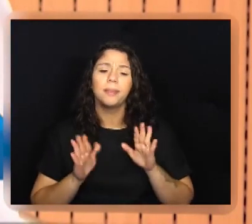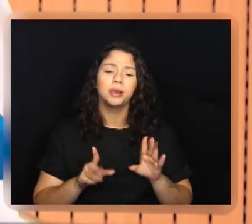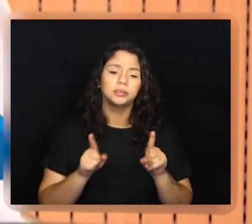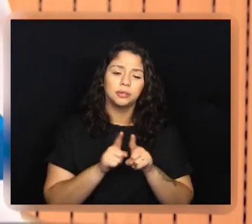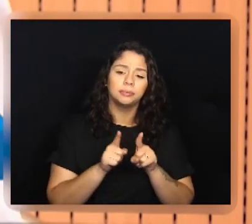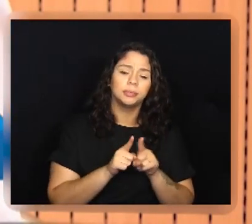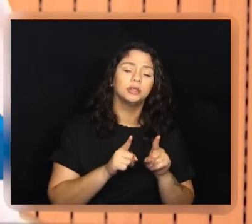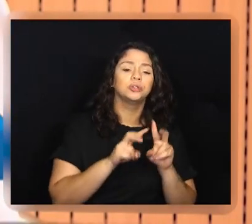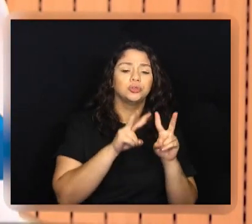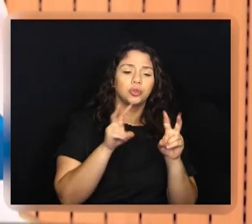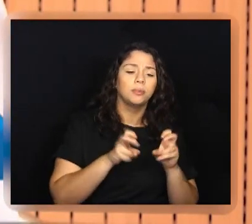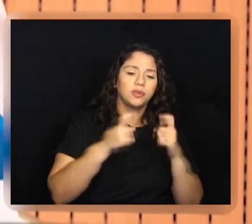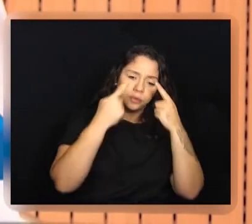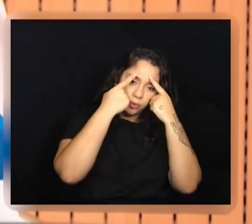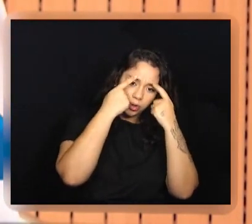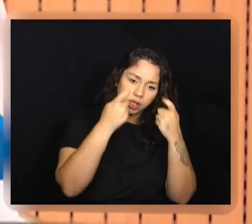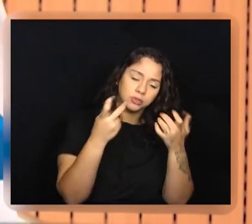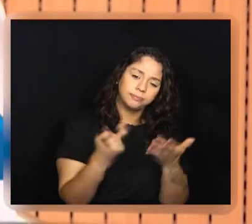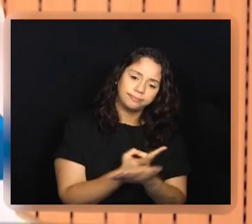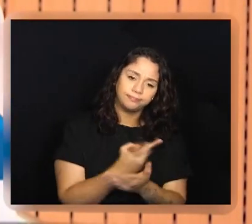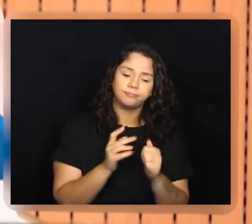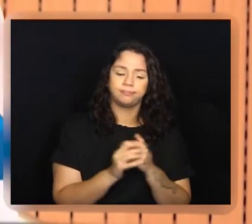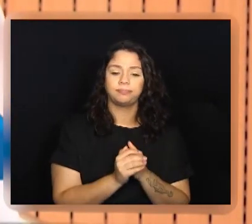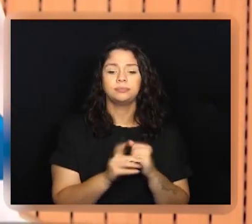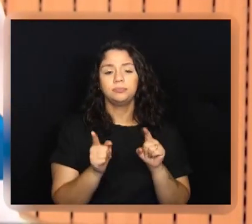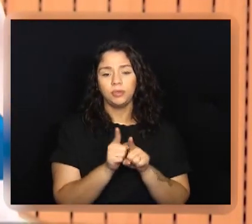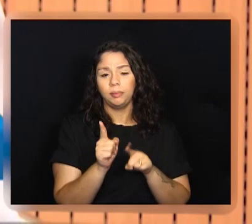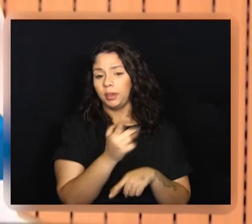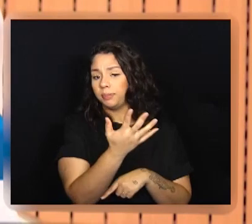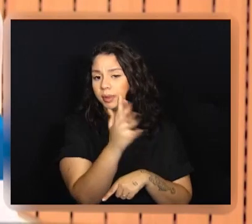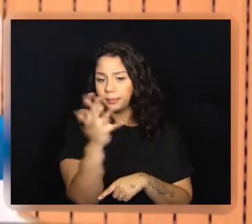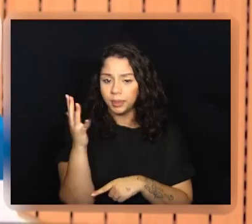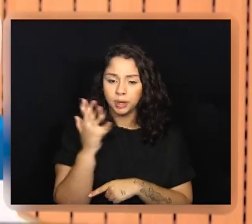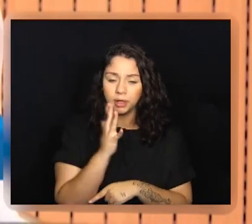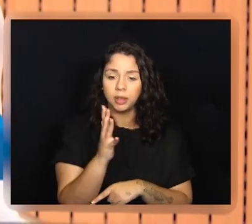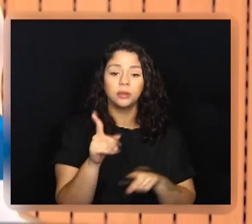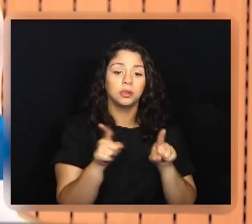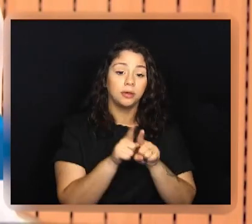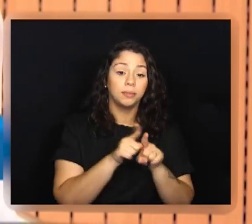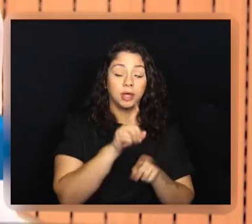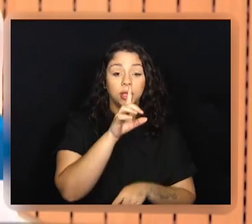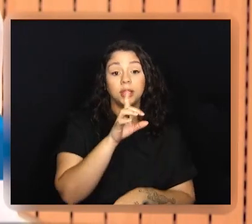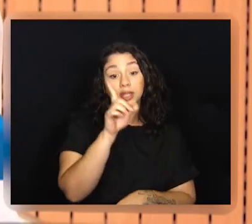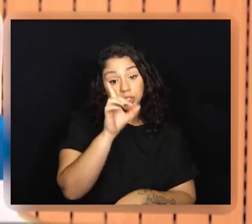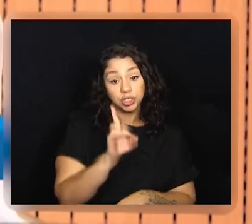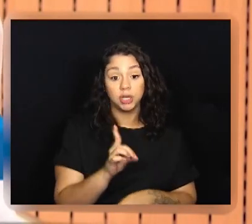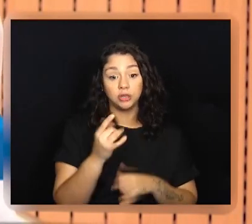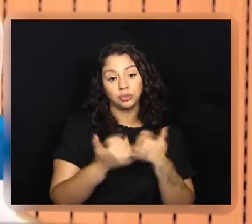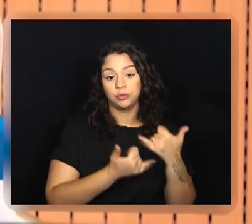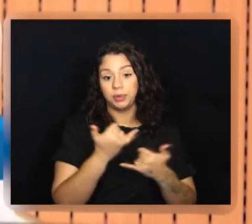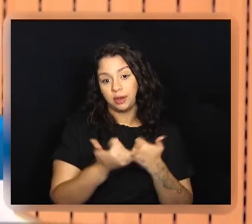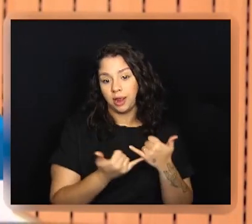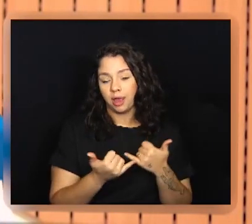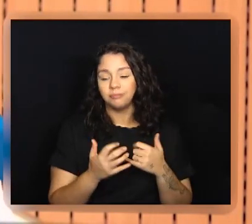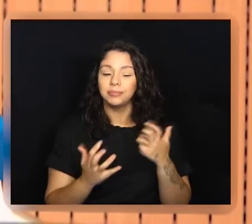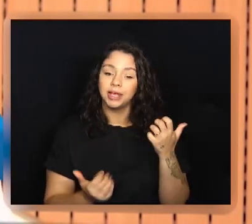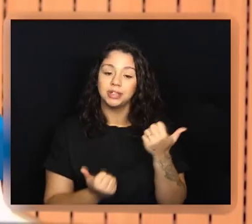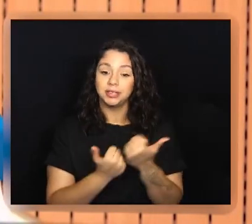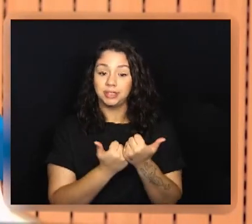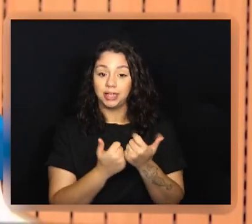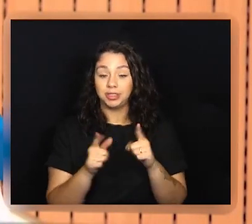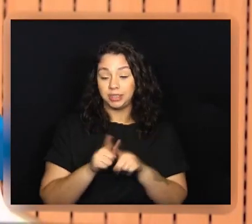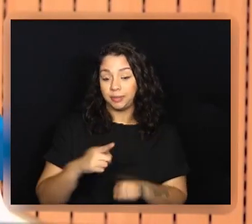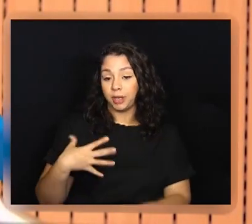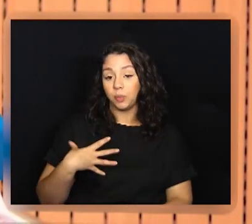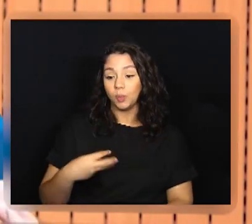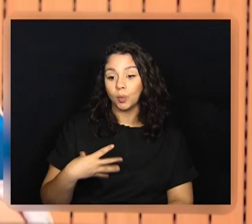de situações de violência, questão de meio ambiente, direito do brincar, da assistência, do aleitamento